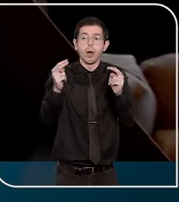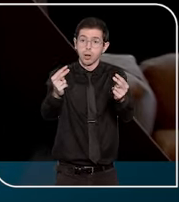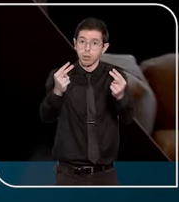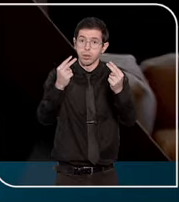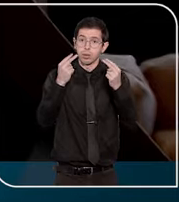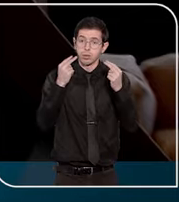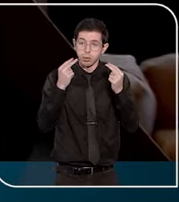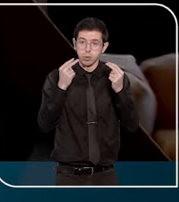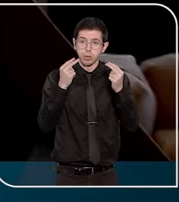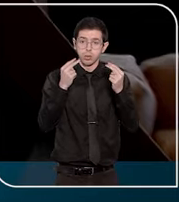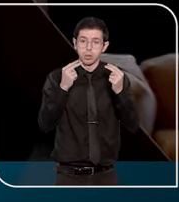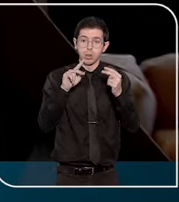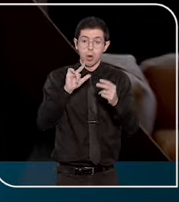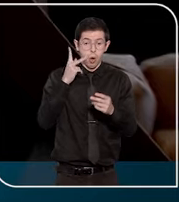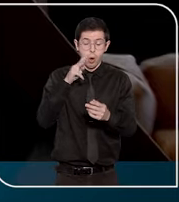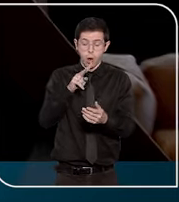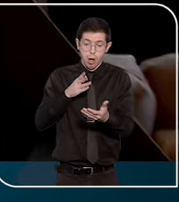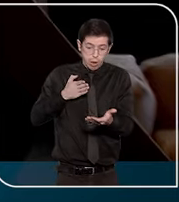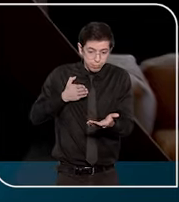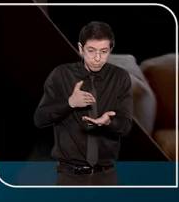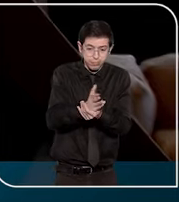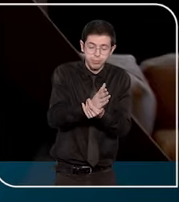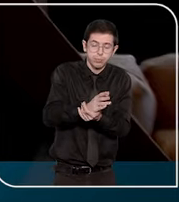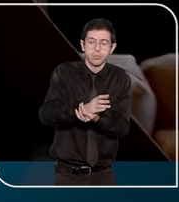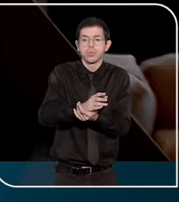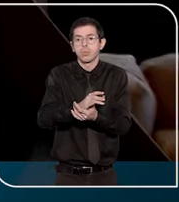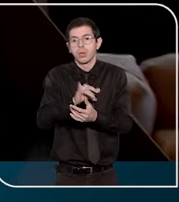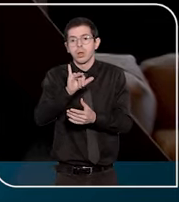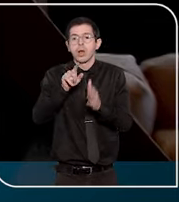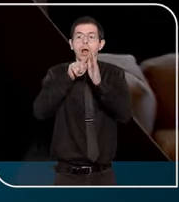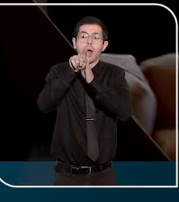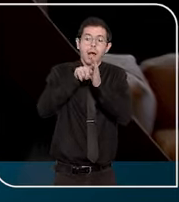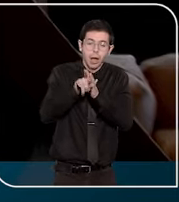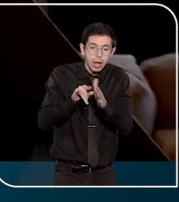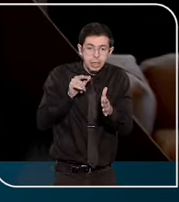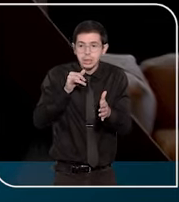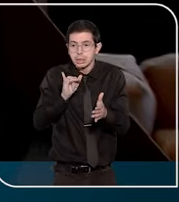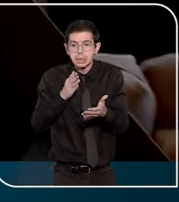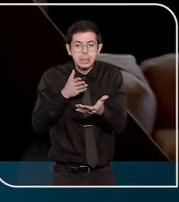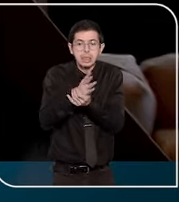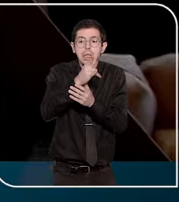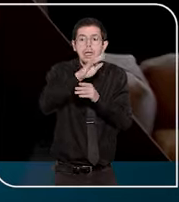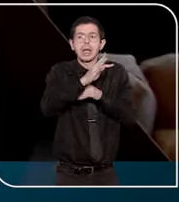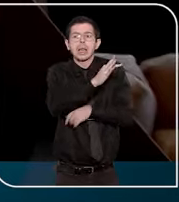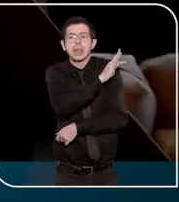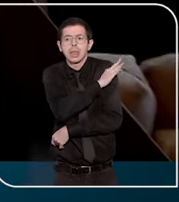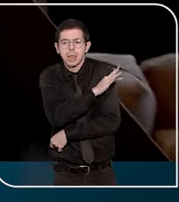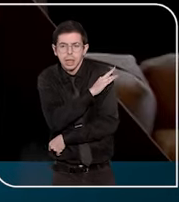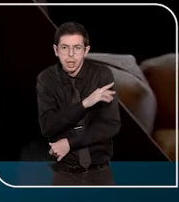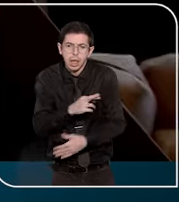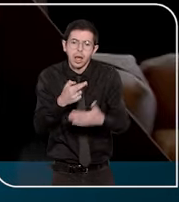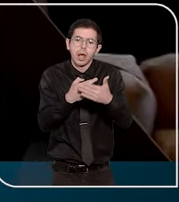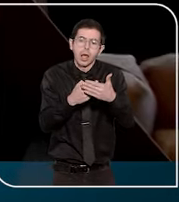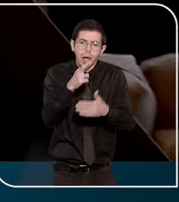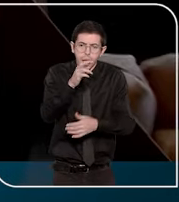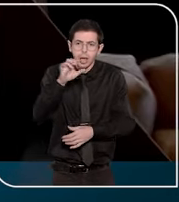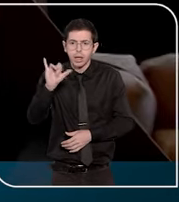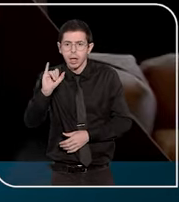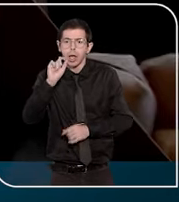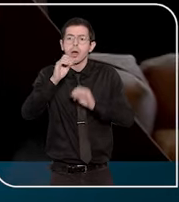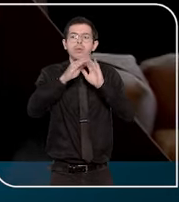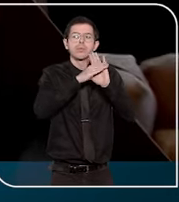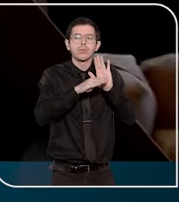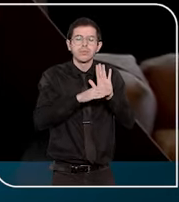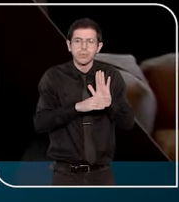a admissibilidade ou a viabilidade, né, esse exame da viabilidade, essa técnica do recurso extraordinário, os requisitos, gente, é